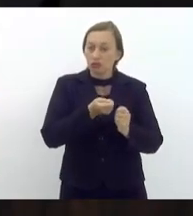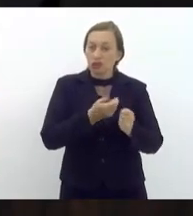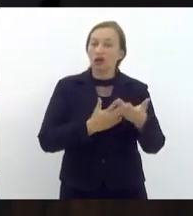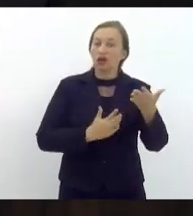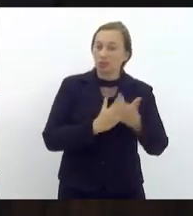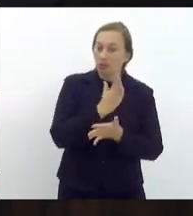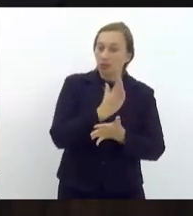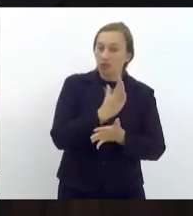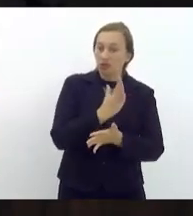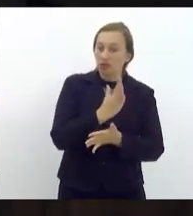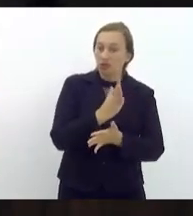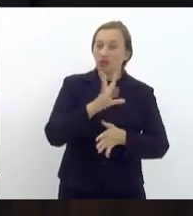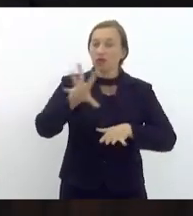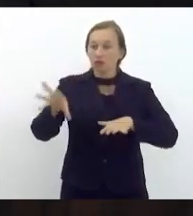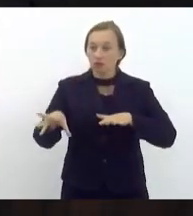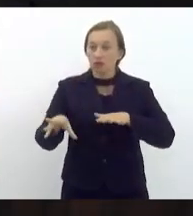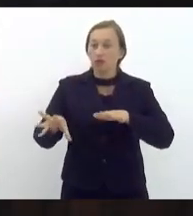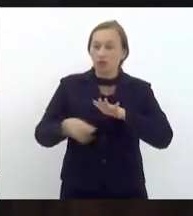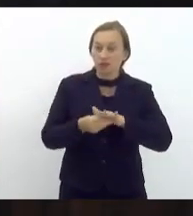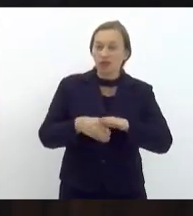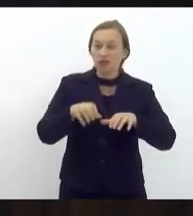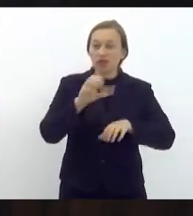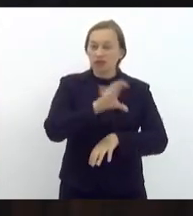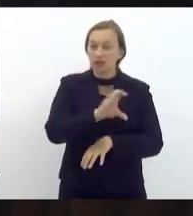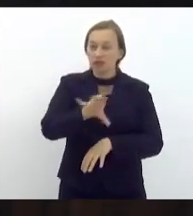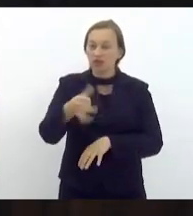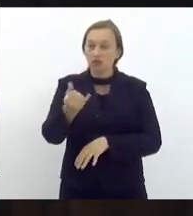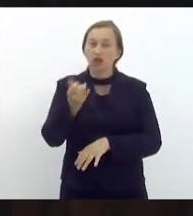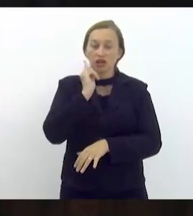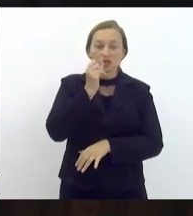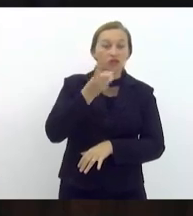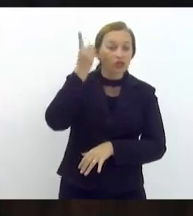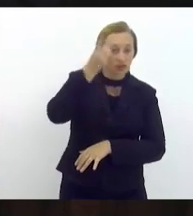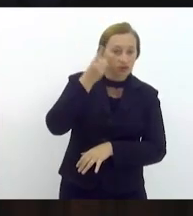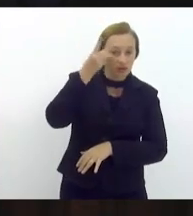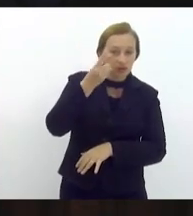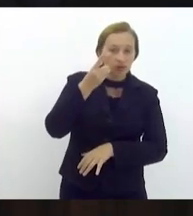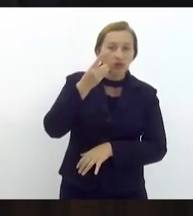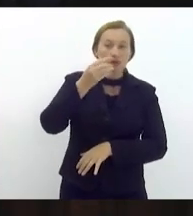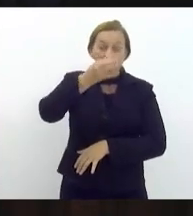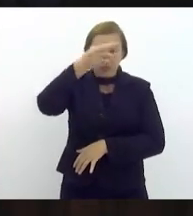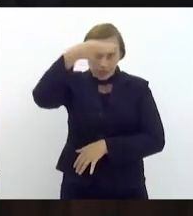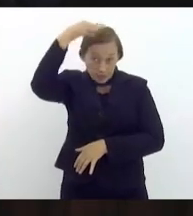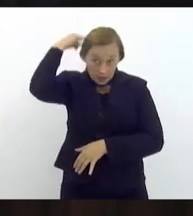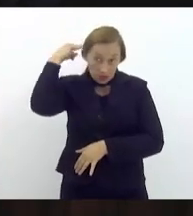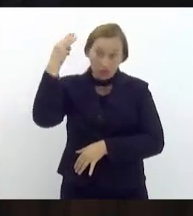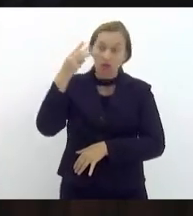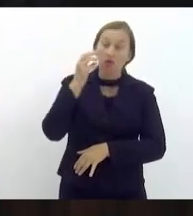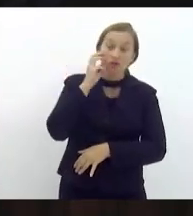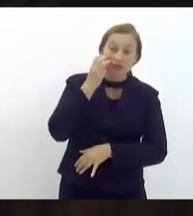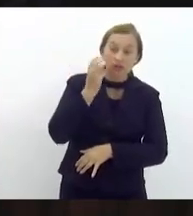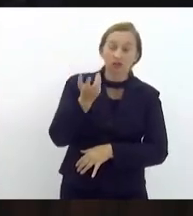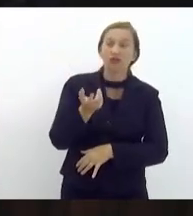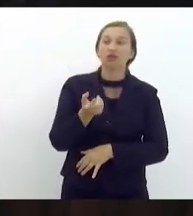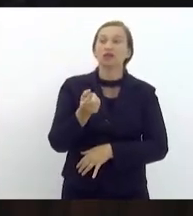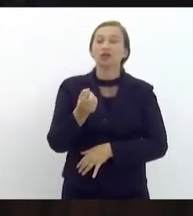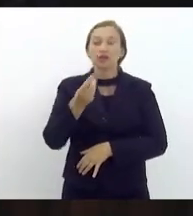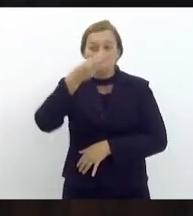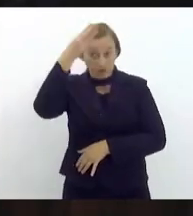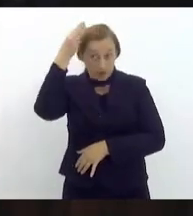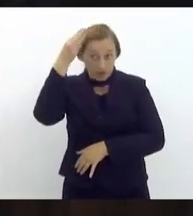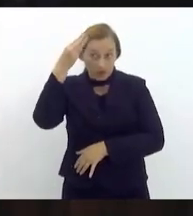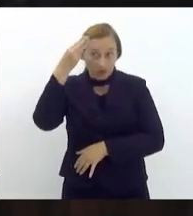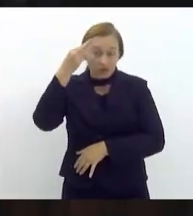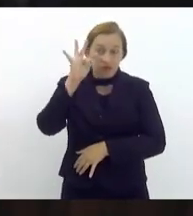e controle favorável com a emenda da ccj relatores deputados mais Pacheco Rosana Félix Franciane Mota